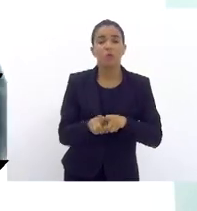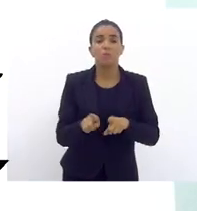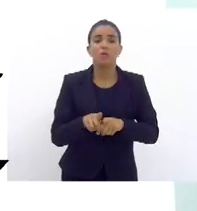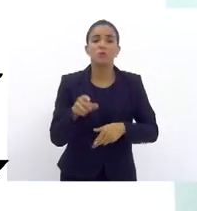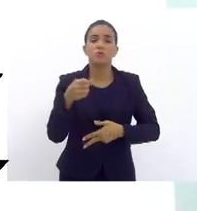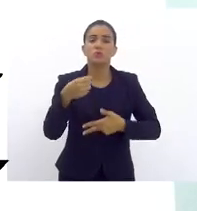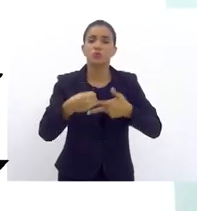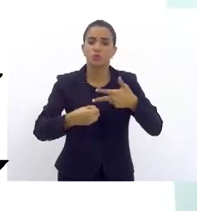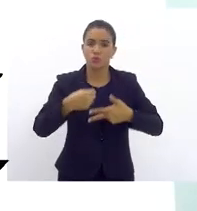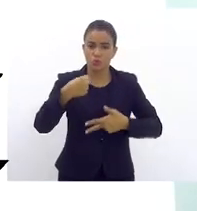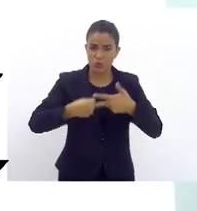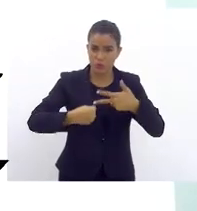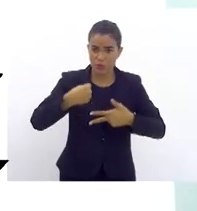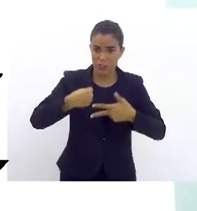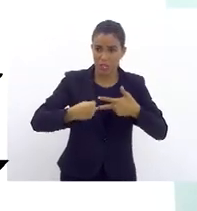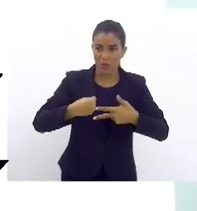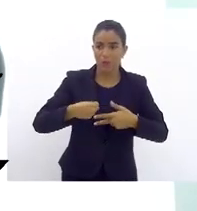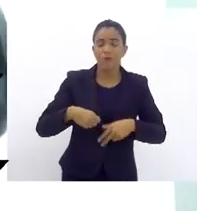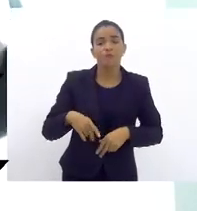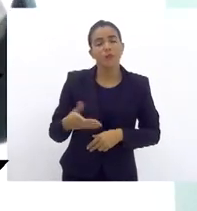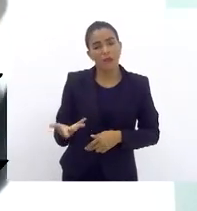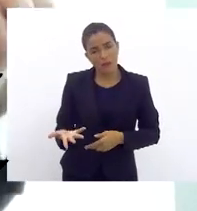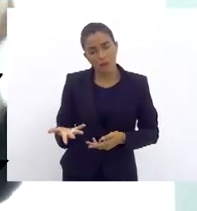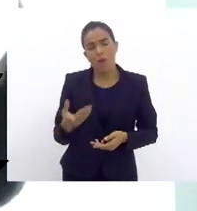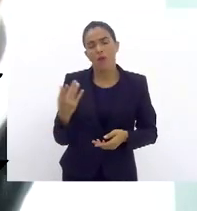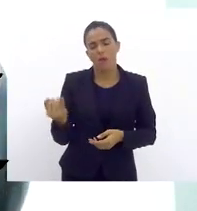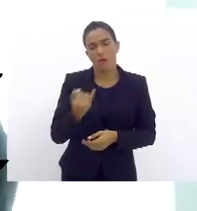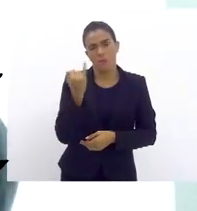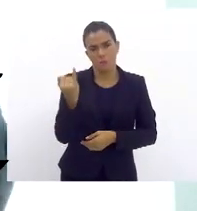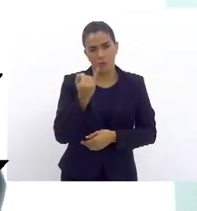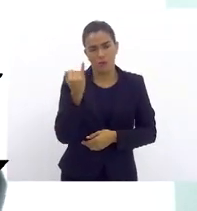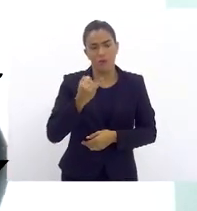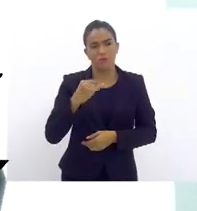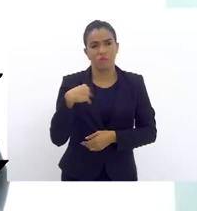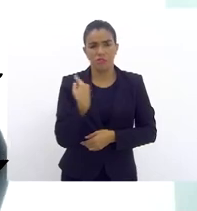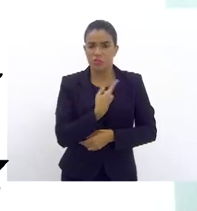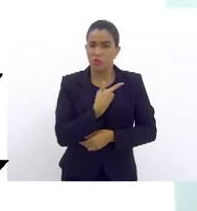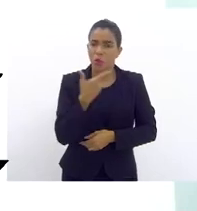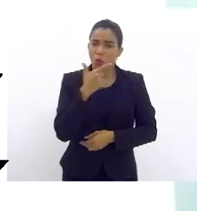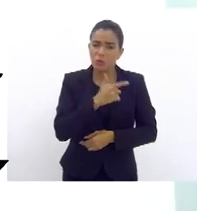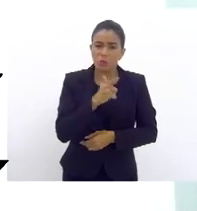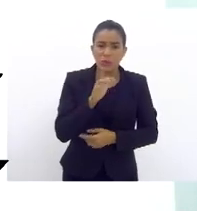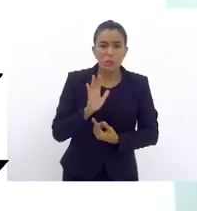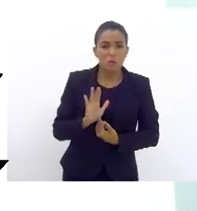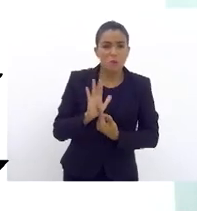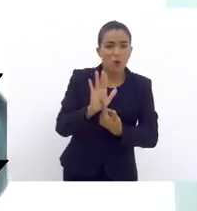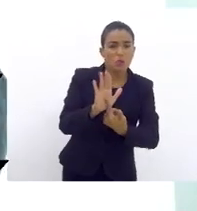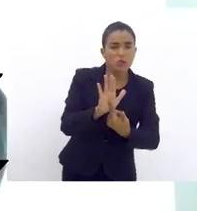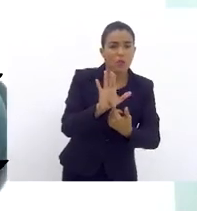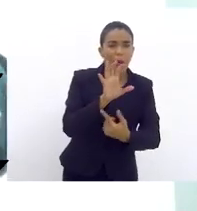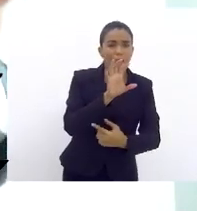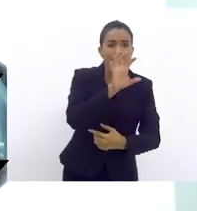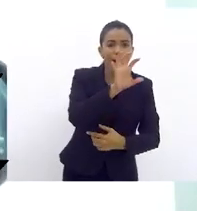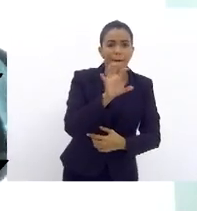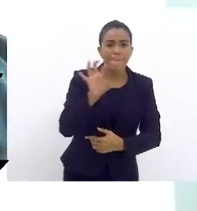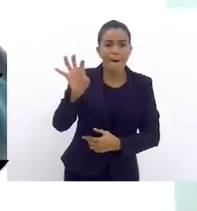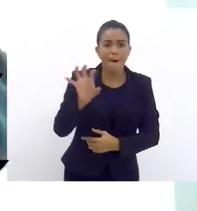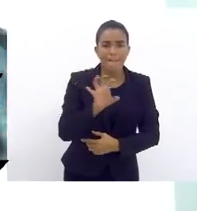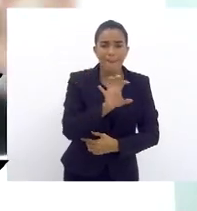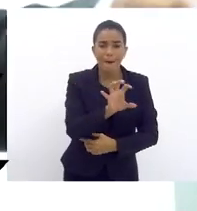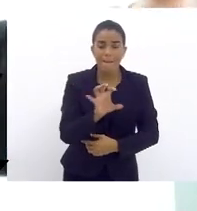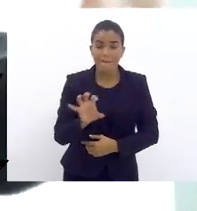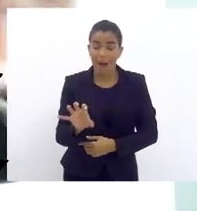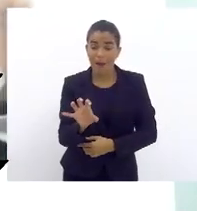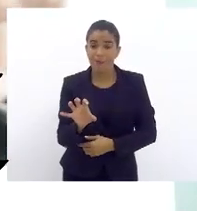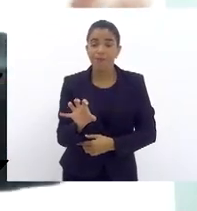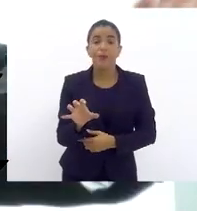e acho que isso aqui já foi muito bem disso aqui é importante que a gente possa mapear e entender esses casos porque há muita Há